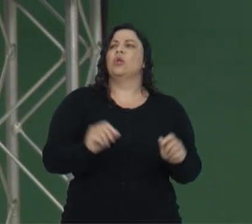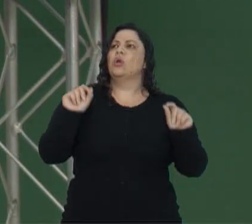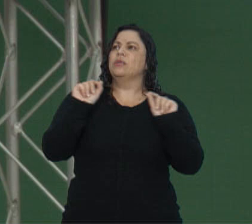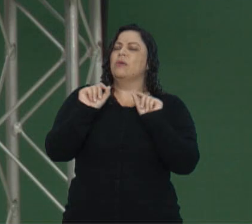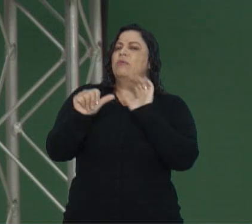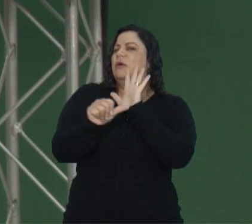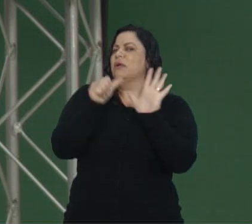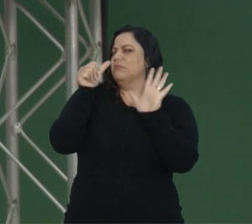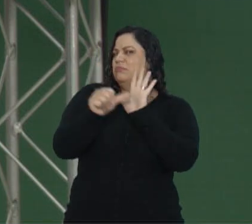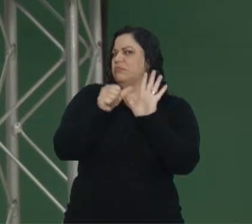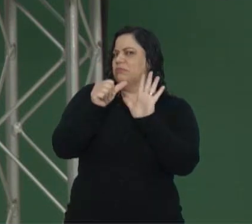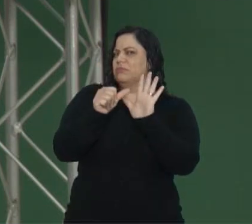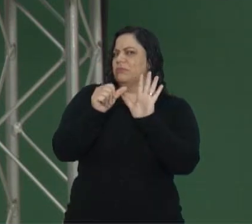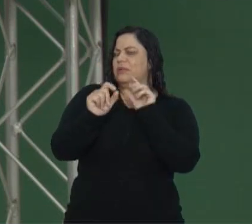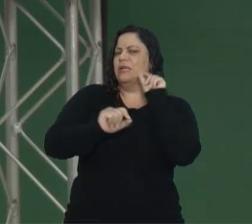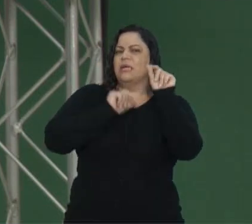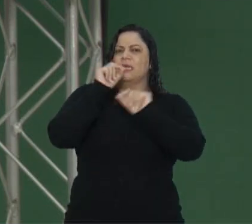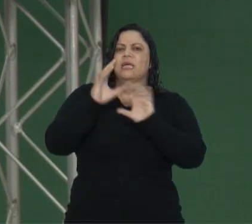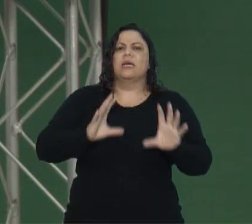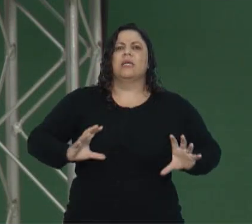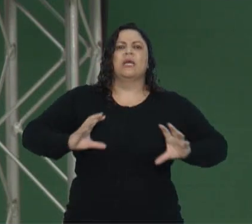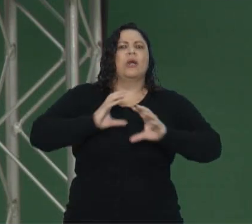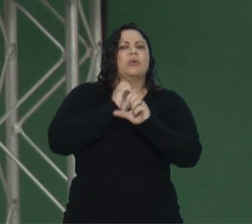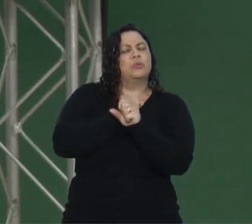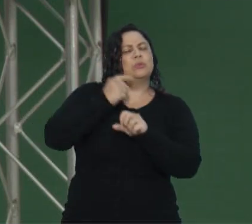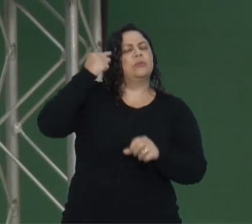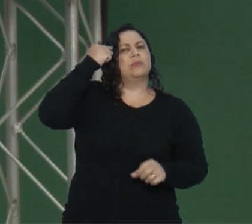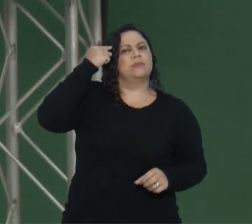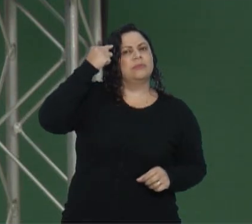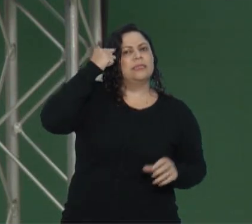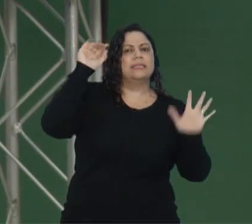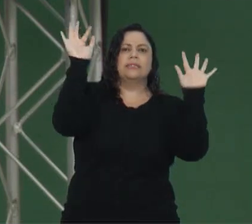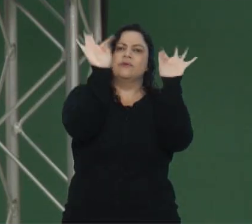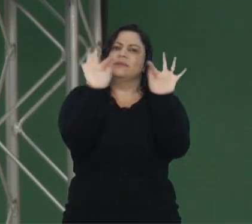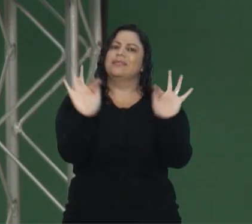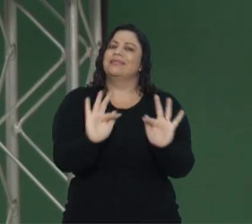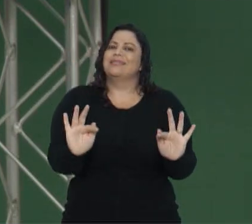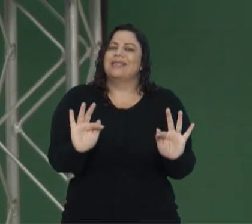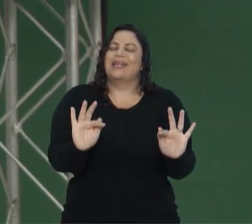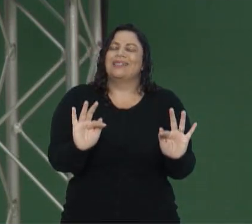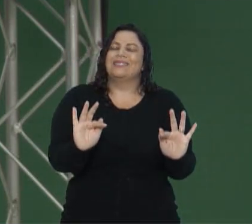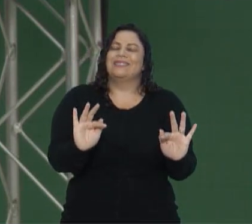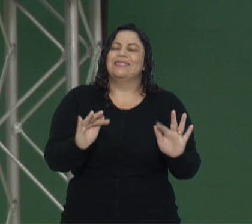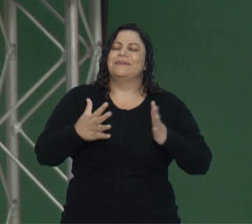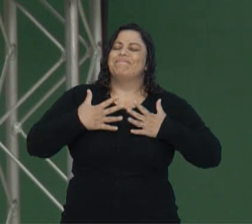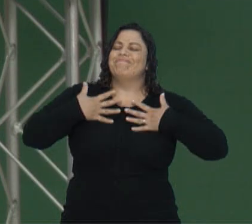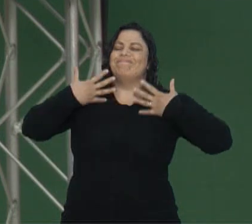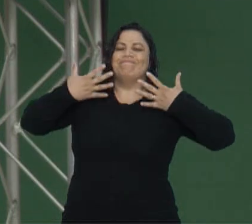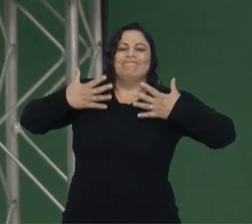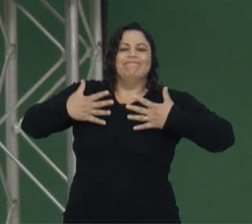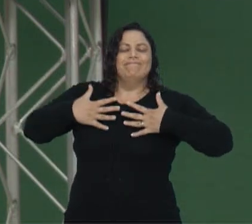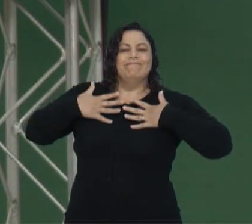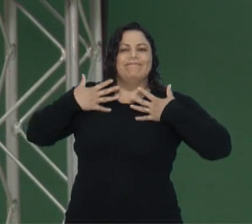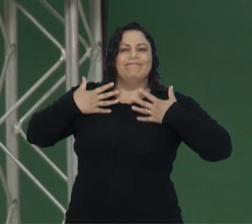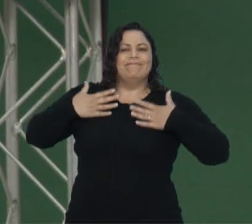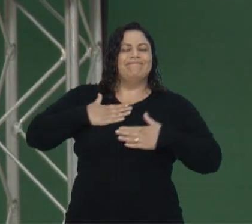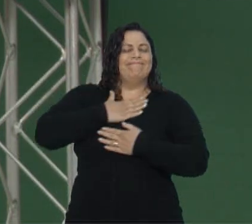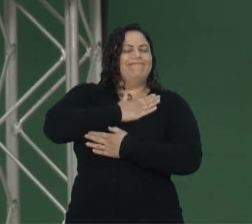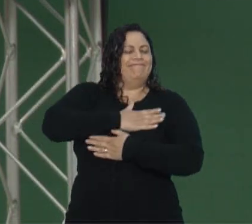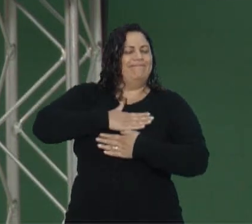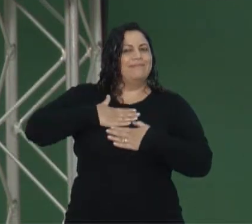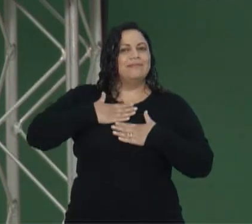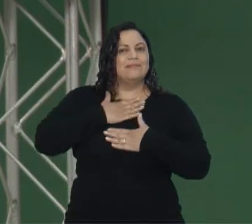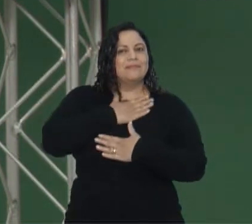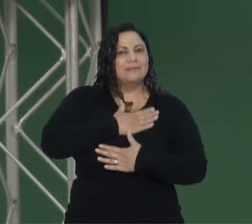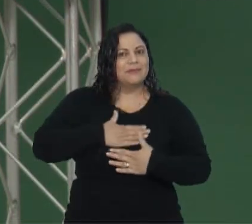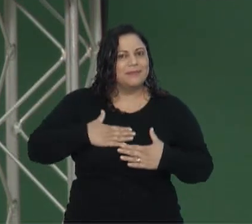A primeira coisa que se soma para a gente pensar a felicidade é o prazer. Veja, sensação de bem-estar.